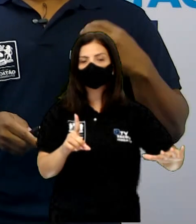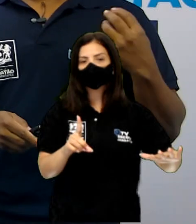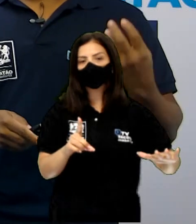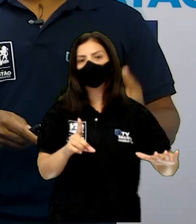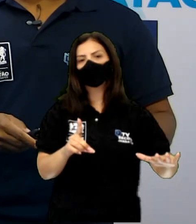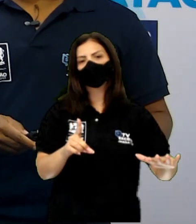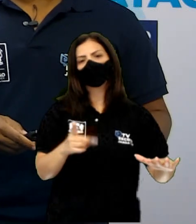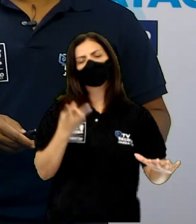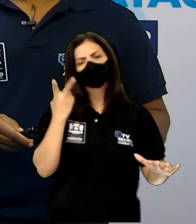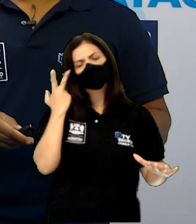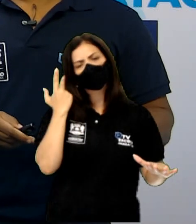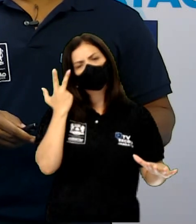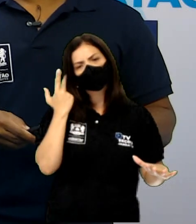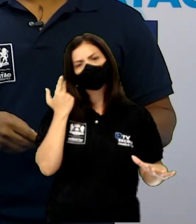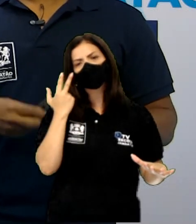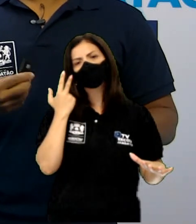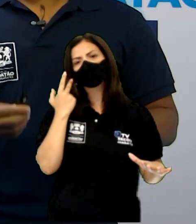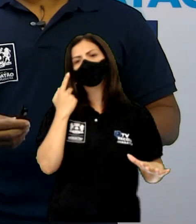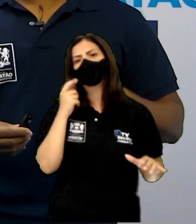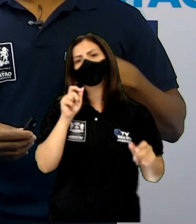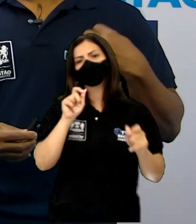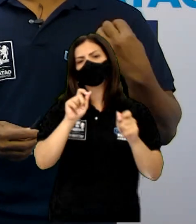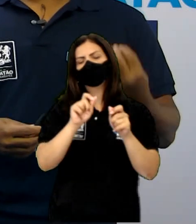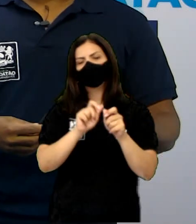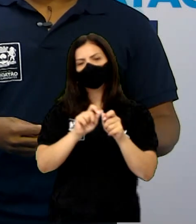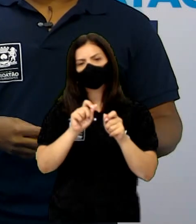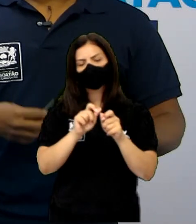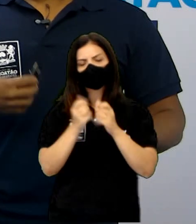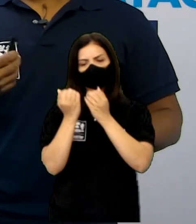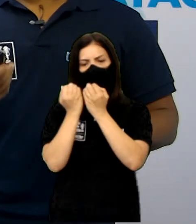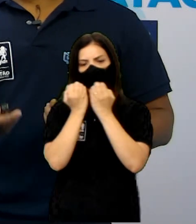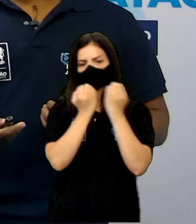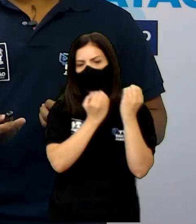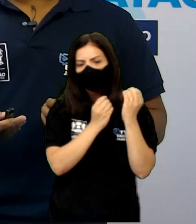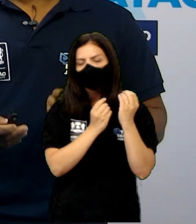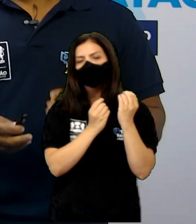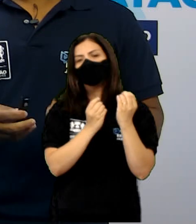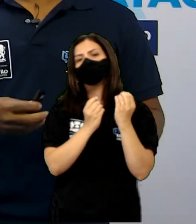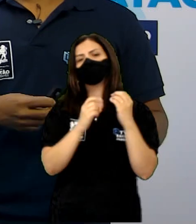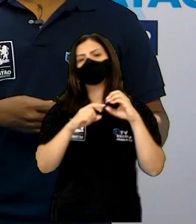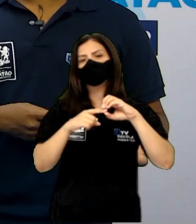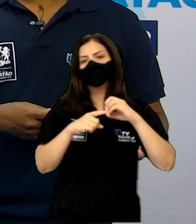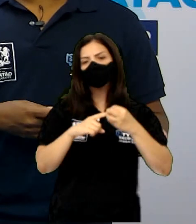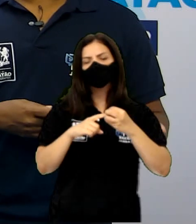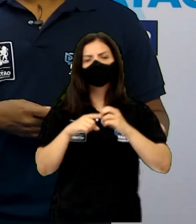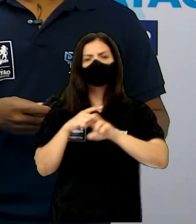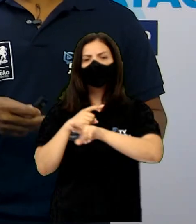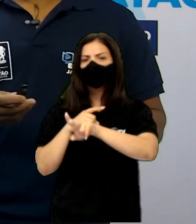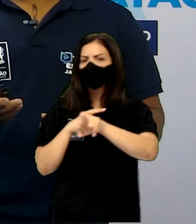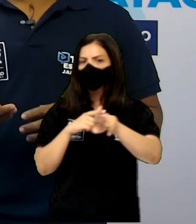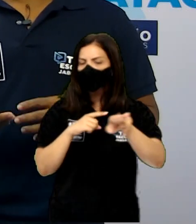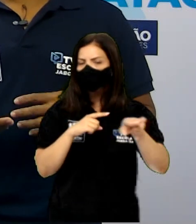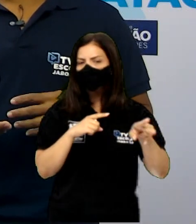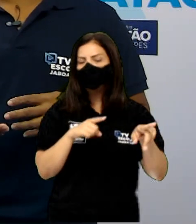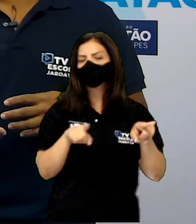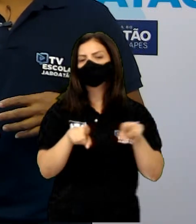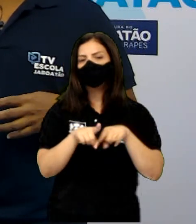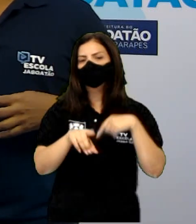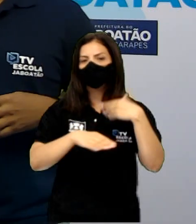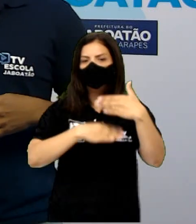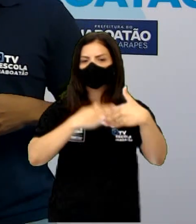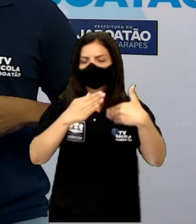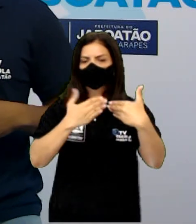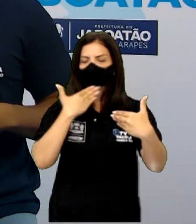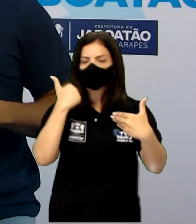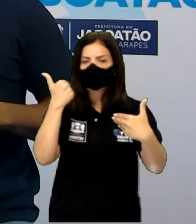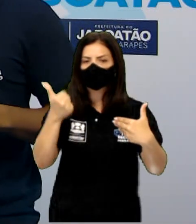produzirem o milho, né? Milho, trigo, feijão e hortaliças, que desenvolvem